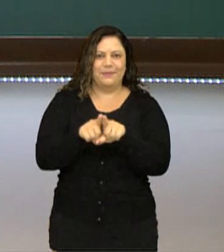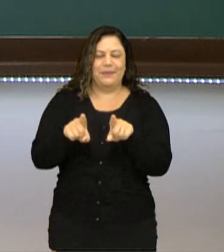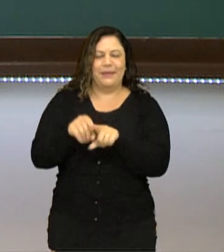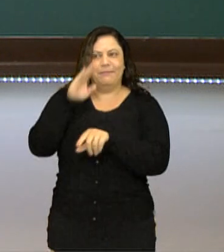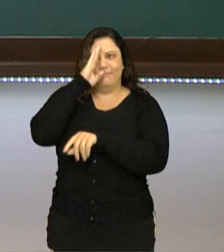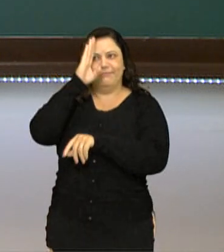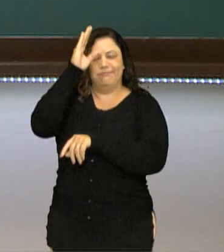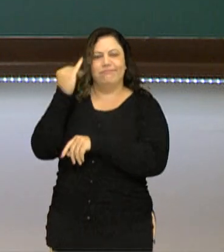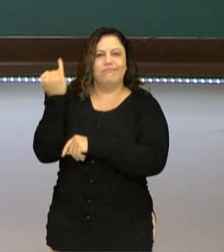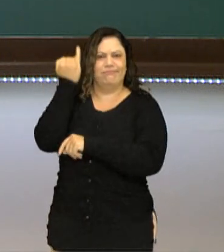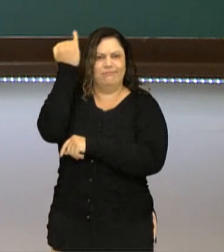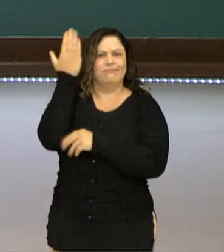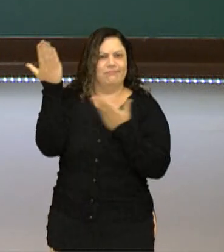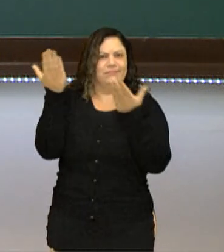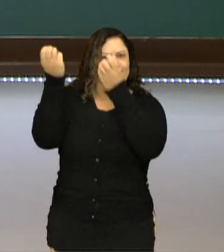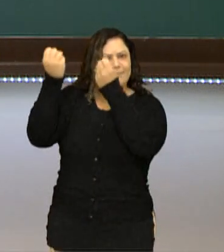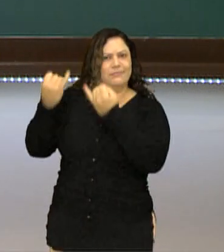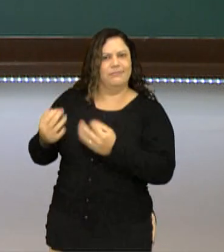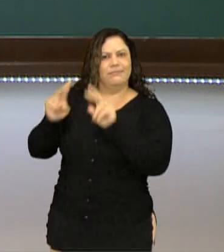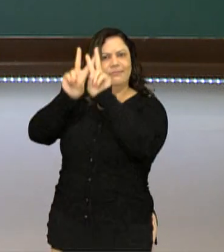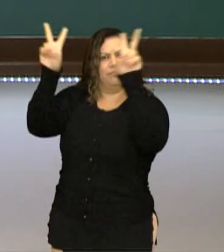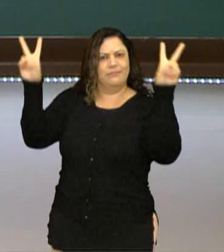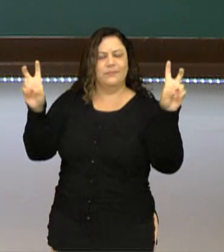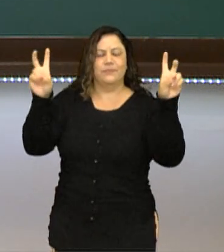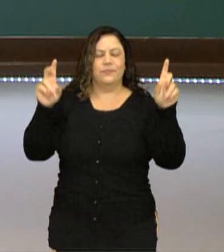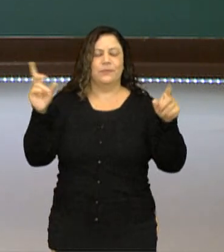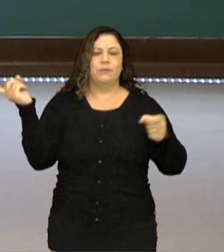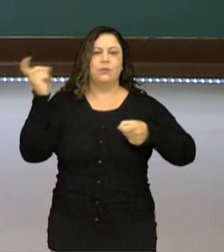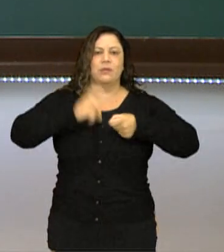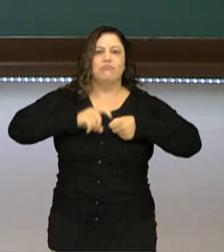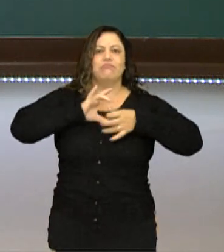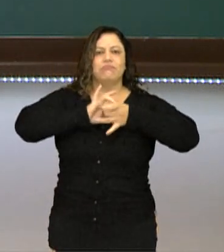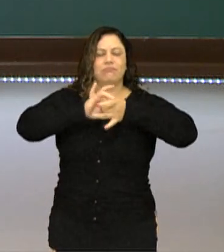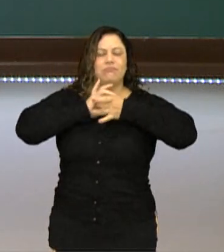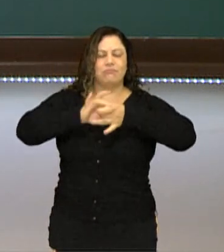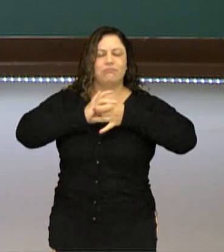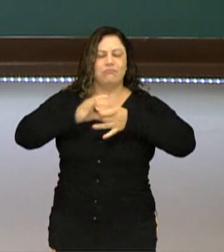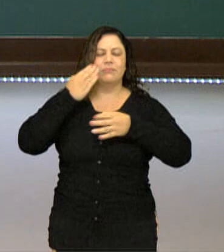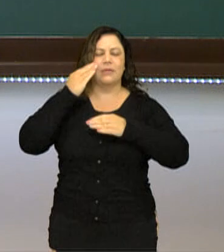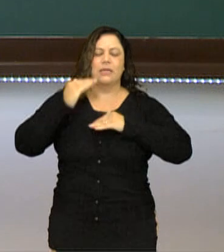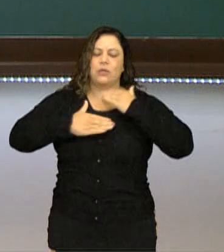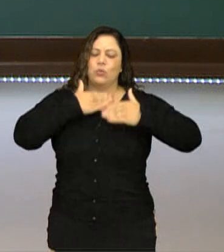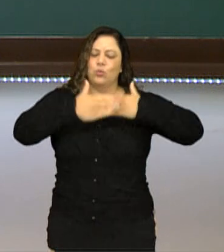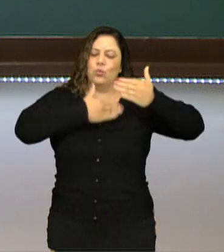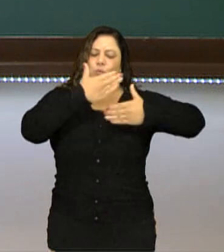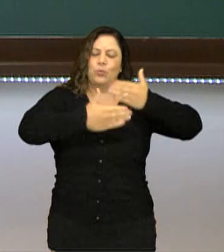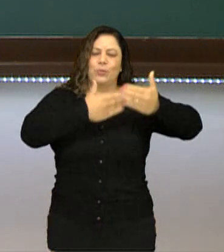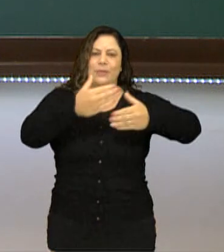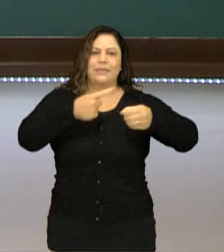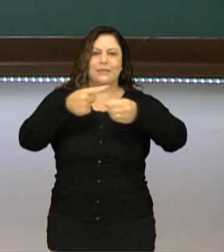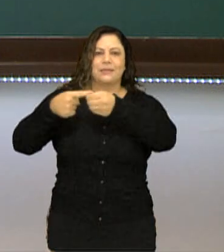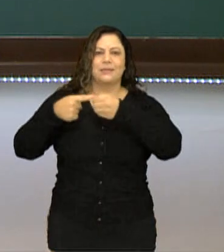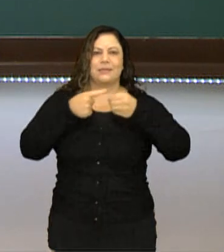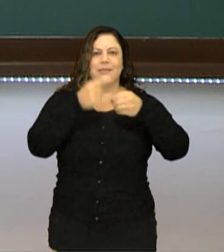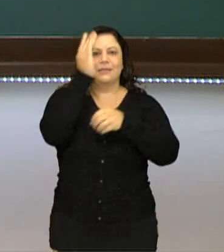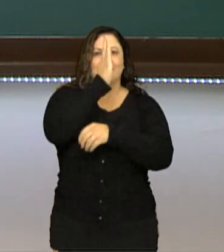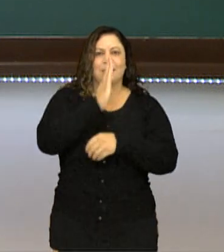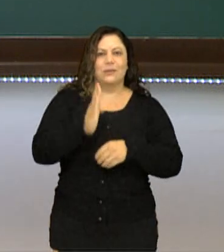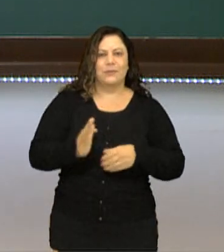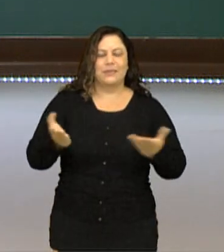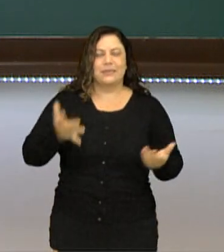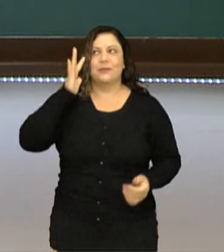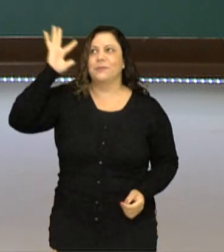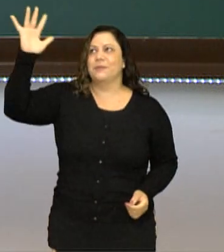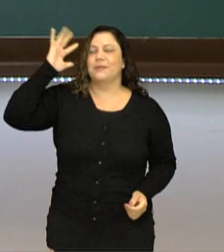Extremamente importante falar sobre isso porque está diretamente ligado a entender todo o processo de urbanização do Brasil. E para refletir